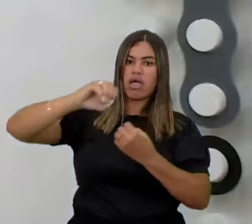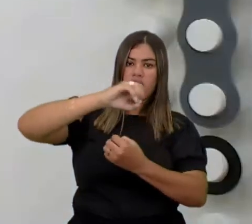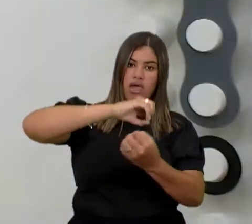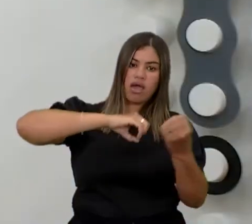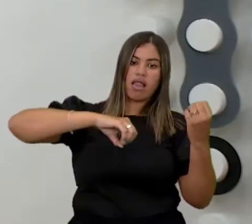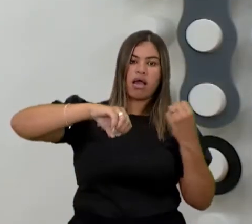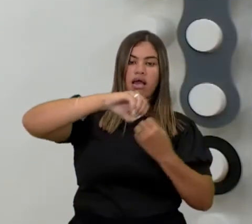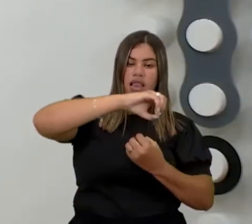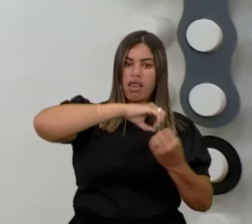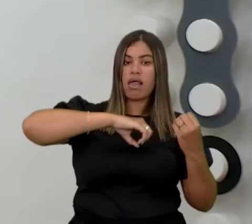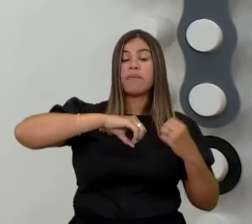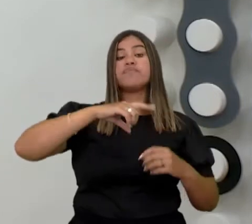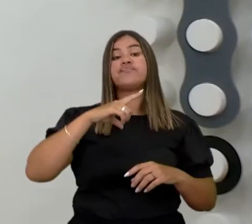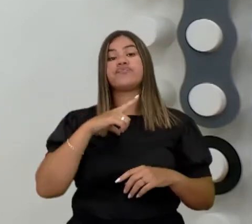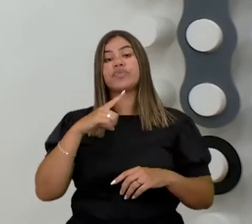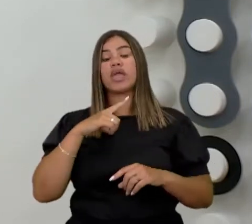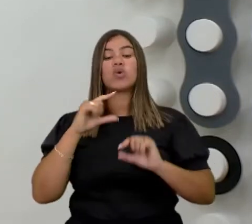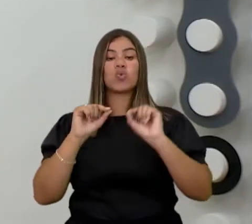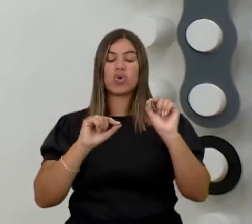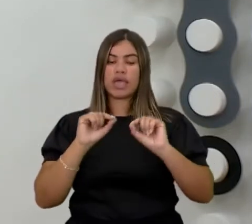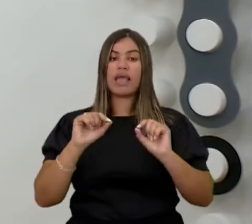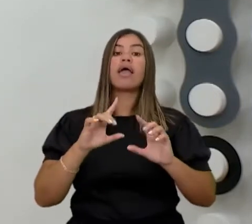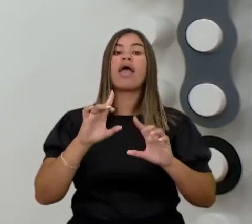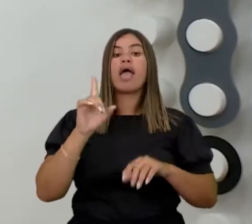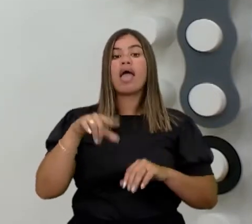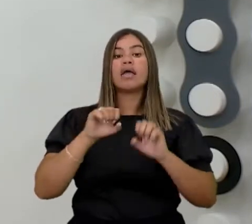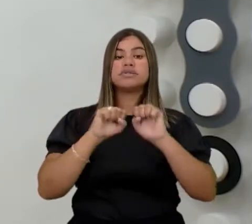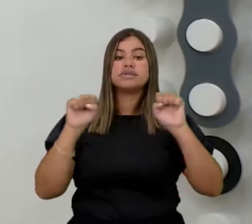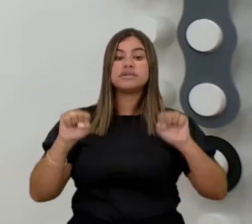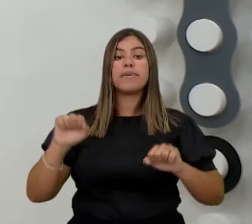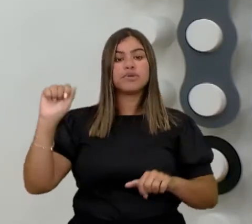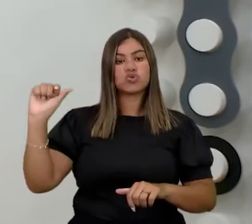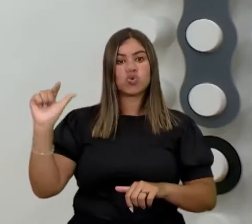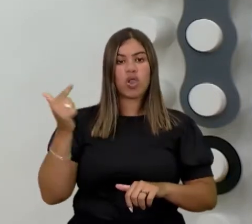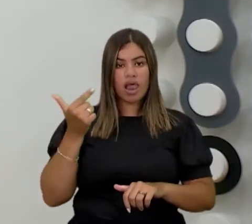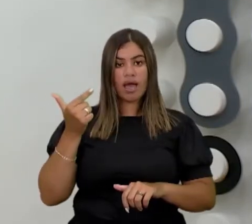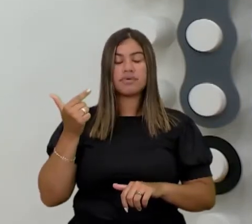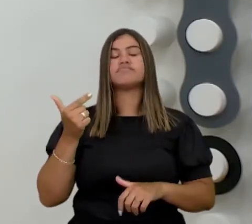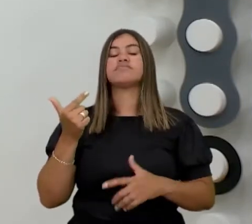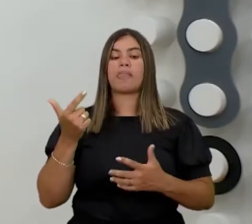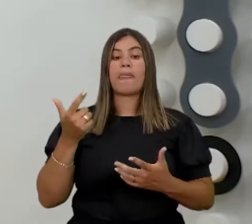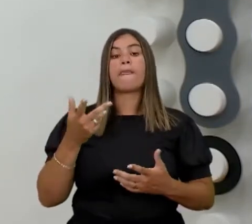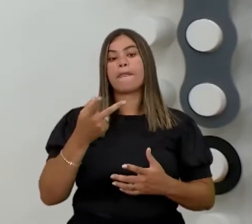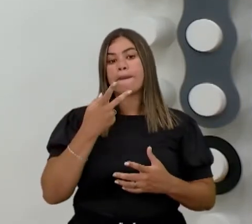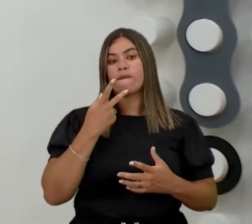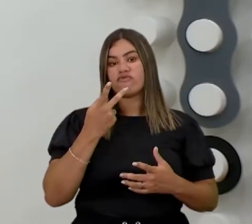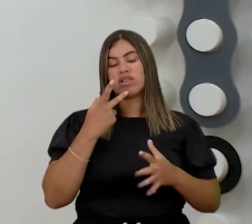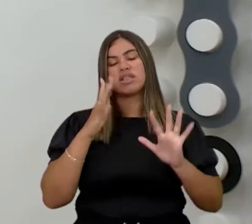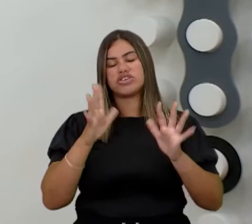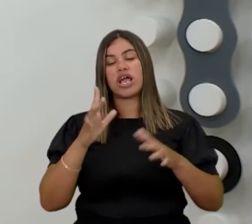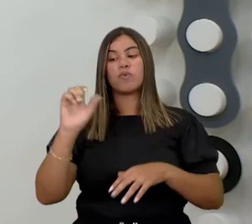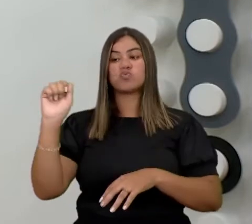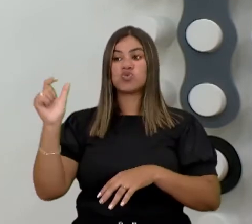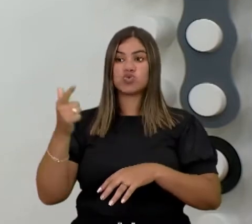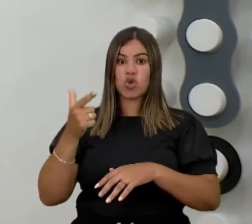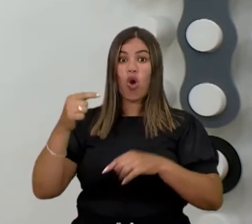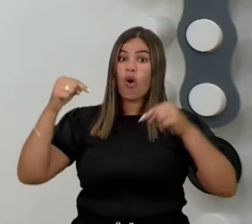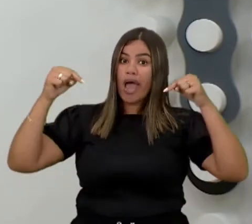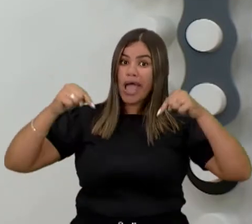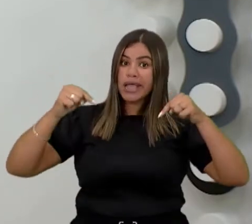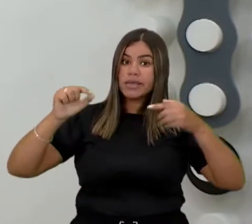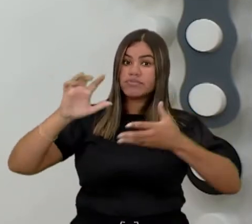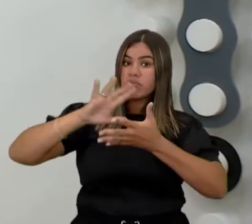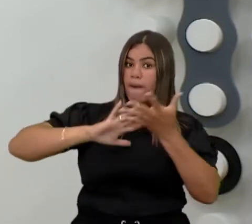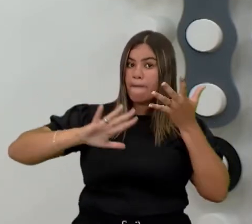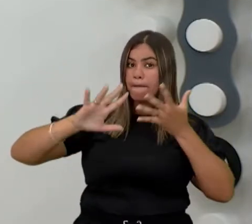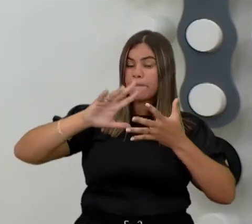nosso sistema, aí chamado aí de sistema solar, né, porque, como eu falei para vocês, o Sol é a maior estrela do nosso sistema, mas